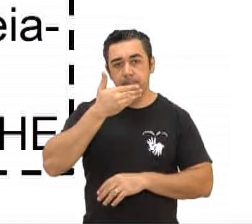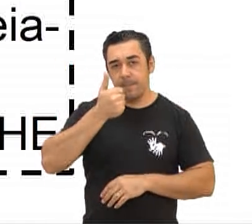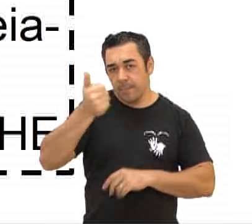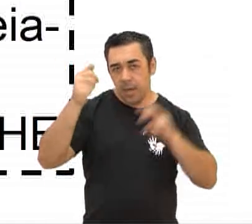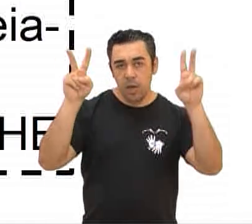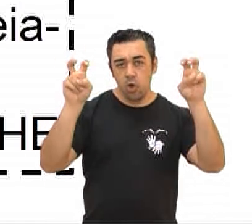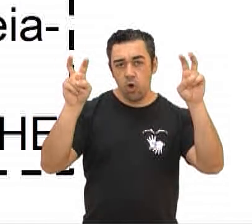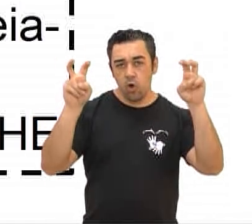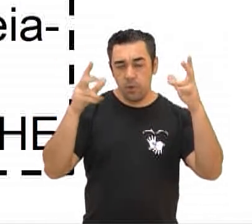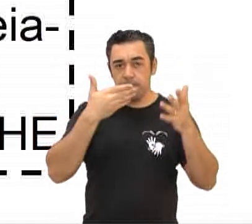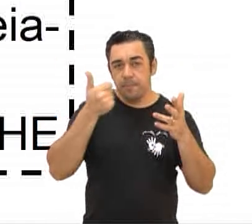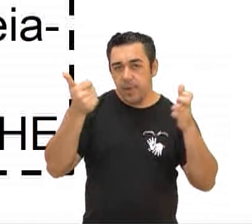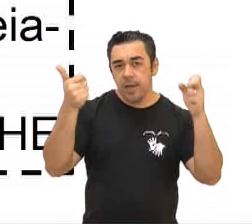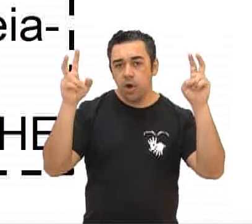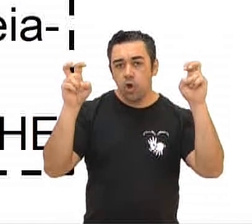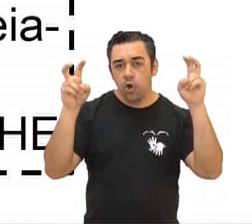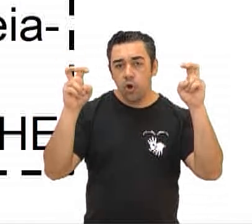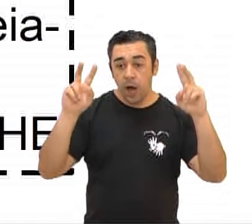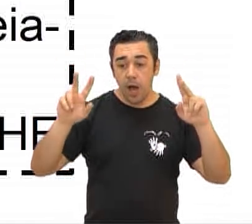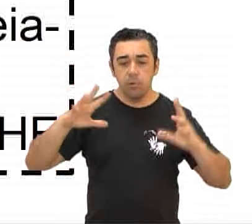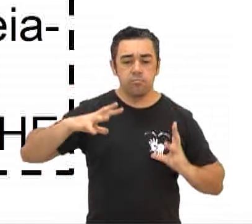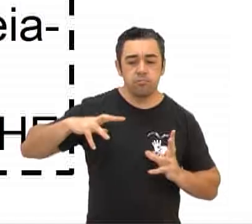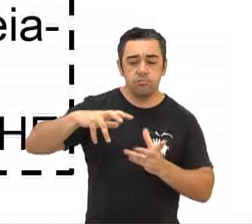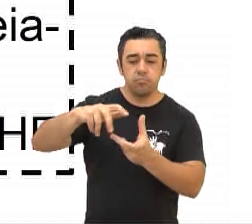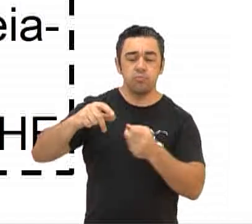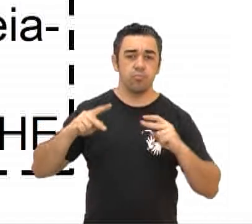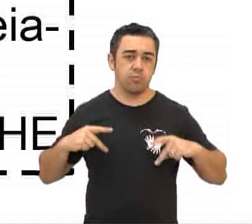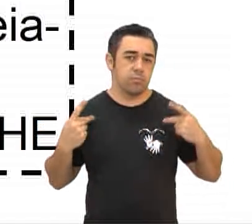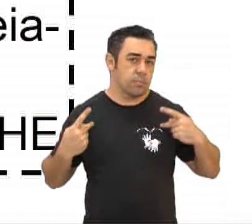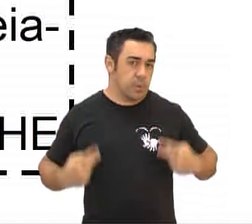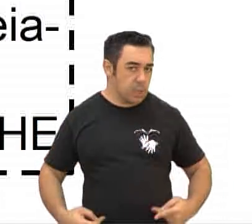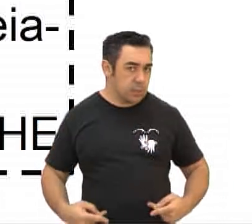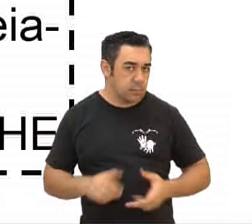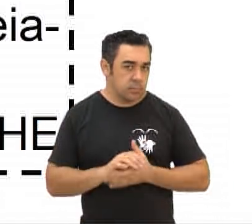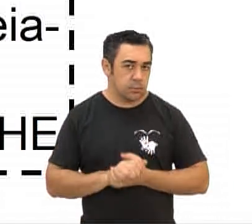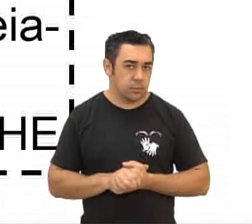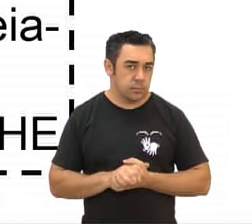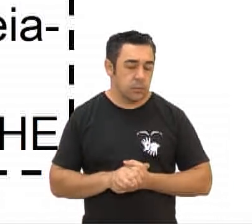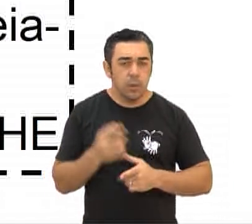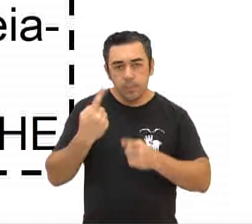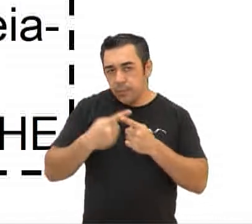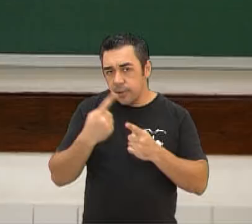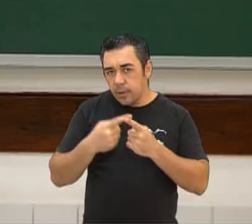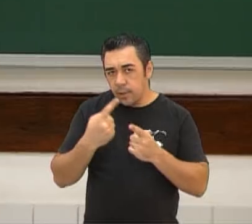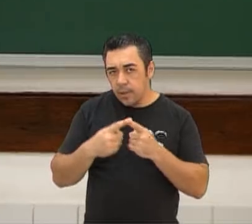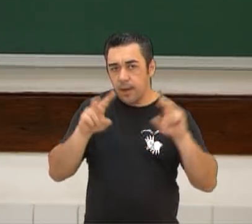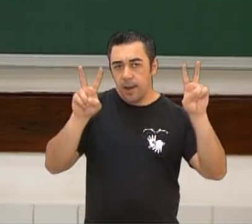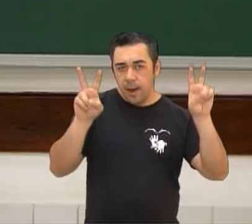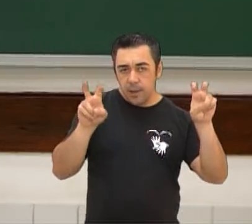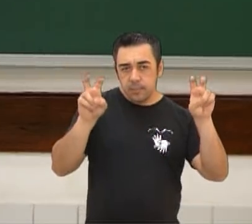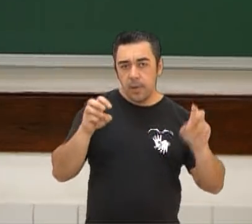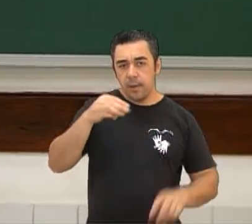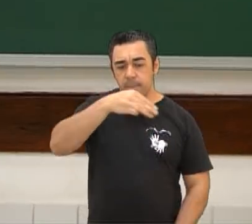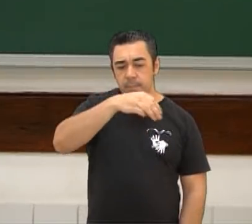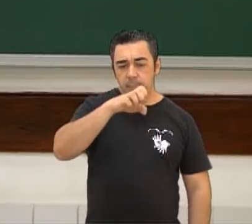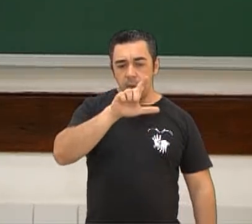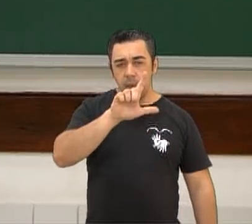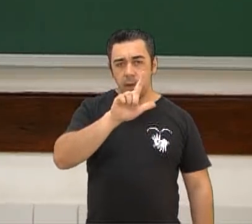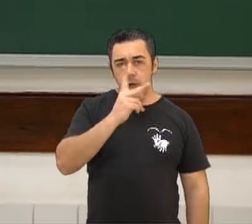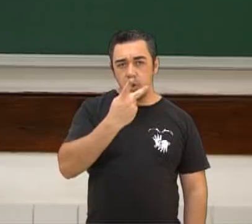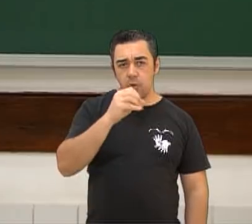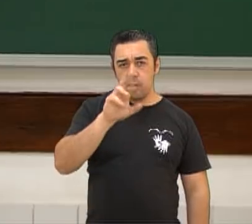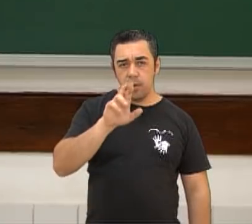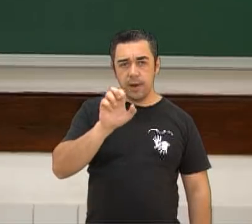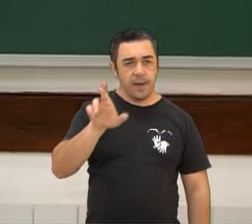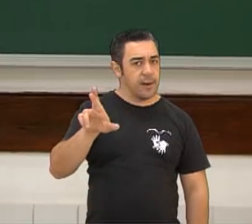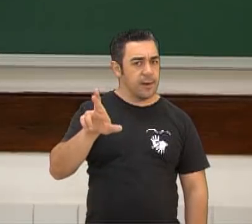a humanidade. Tá? Por que esse, entre aspas, melhorar ali? Porque o que nós estudamos até agora, com todos os autores da ética,